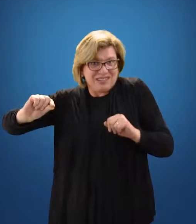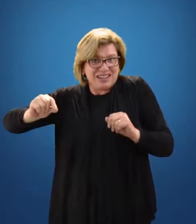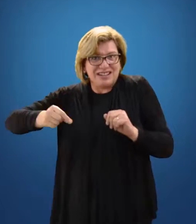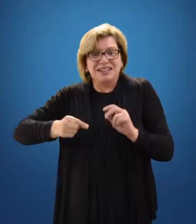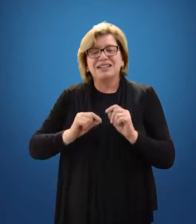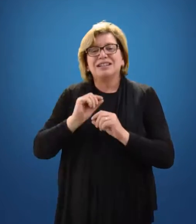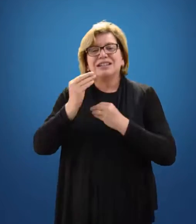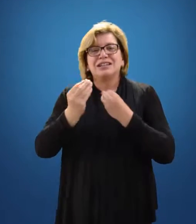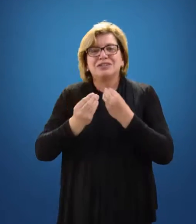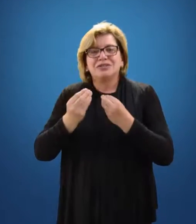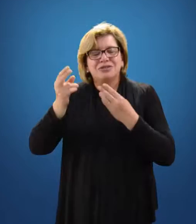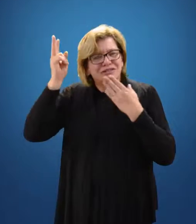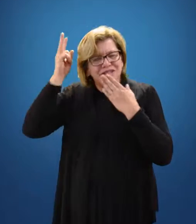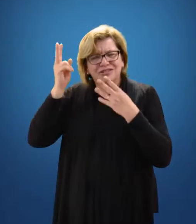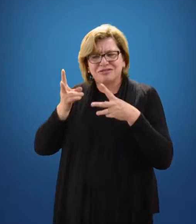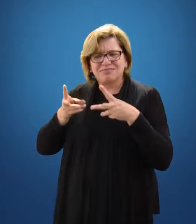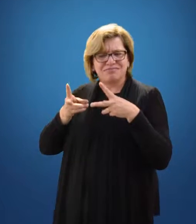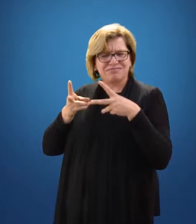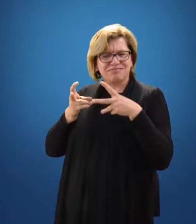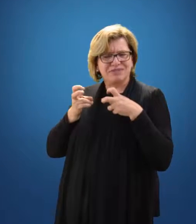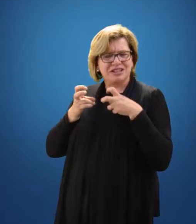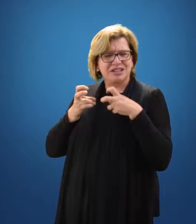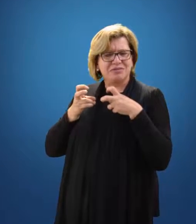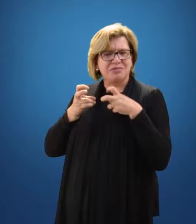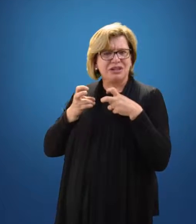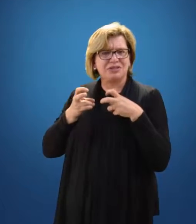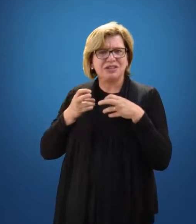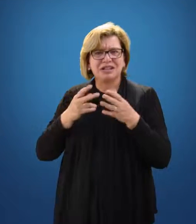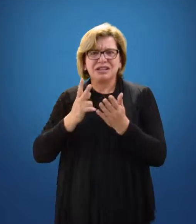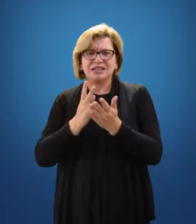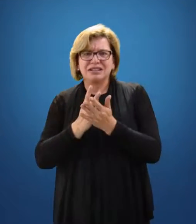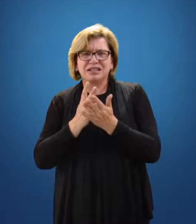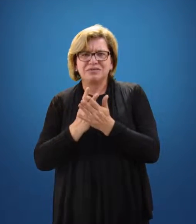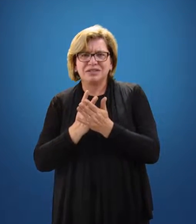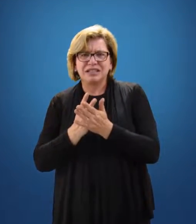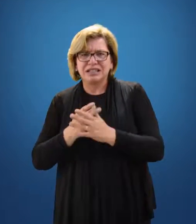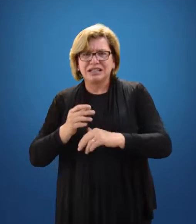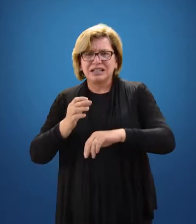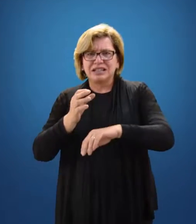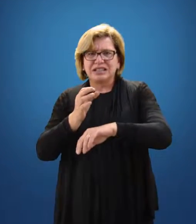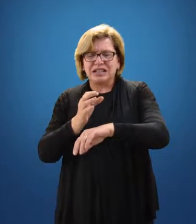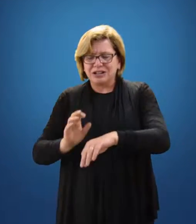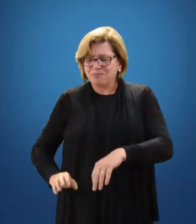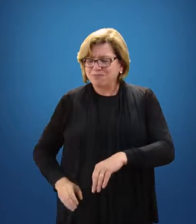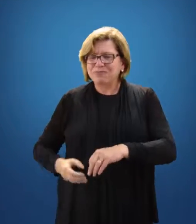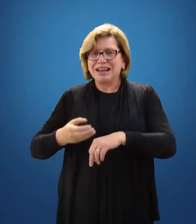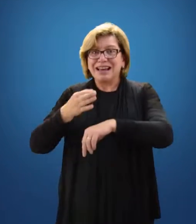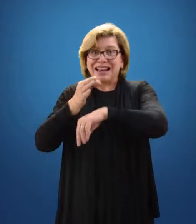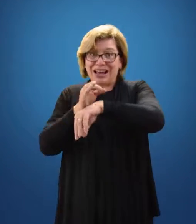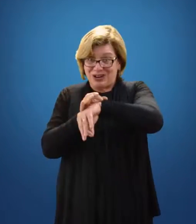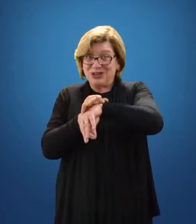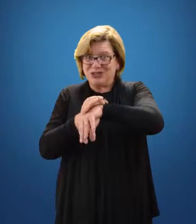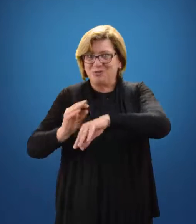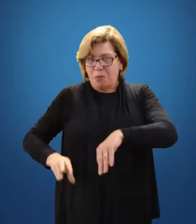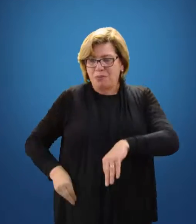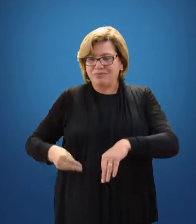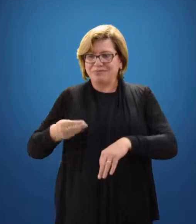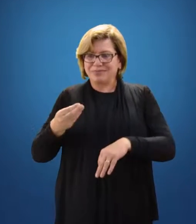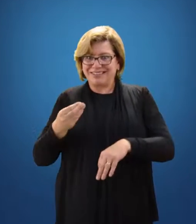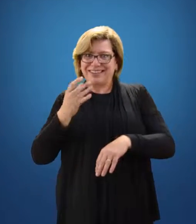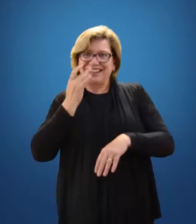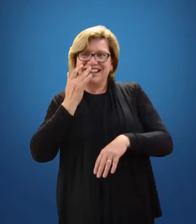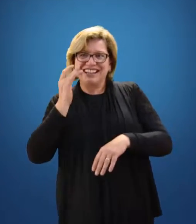embora, os índios repararam que todas as vezes que ele pegava o seu relógio de ouro de bolso, os índios ficavam com o